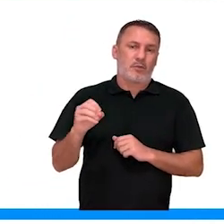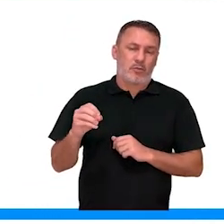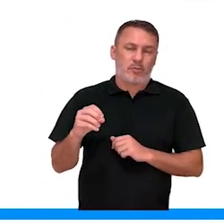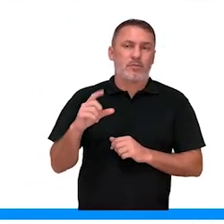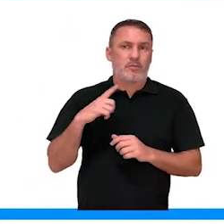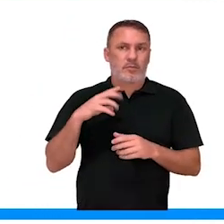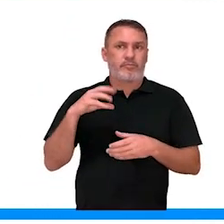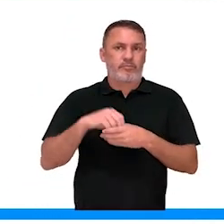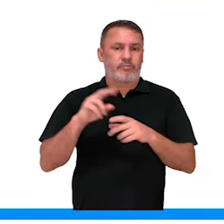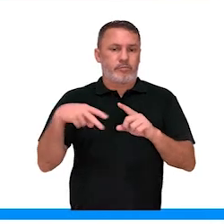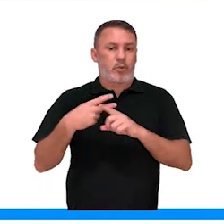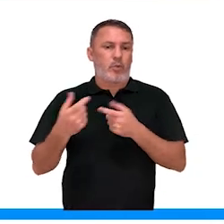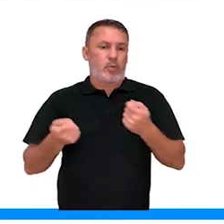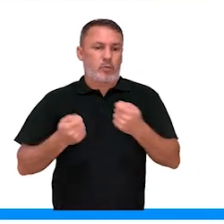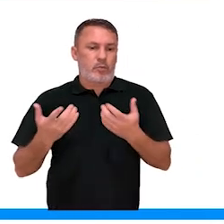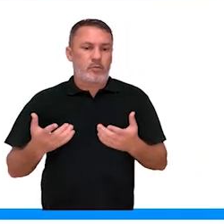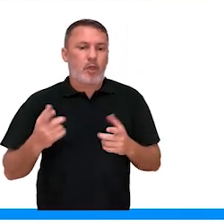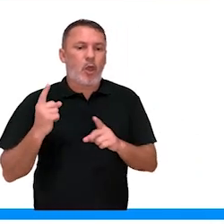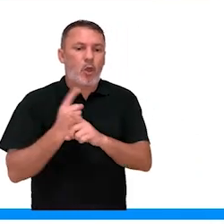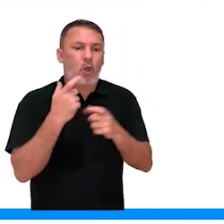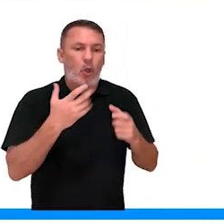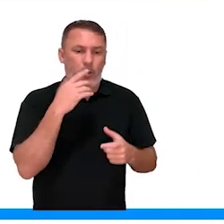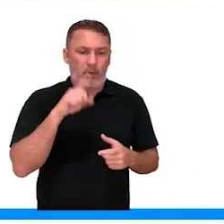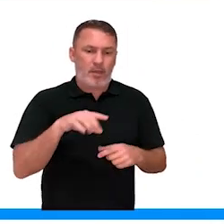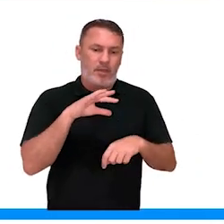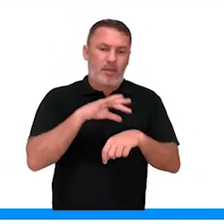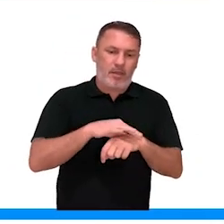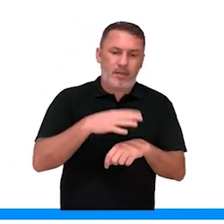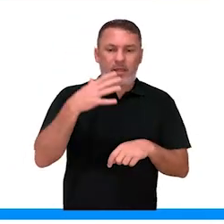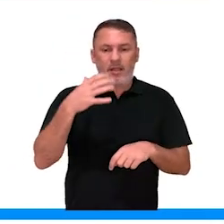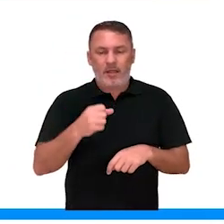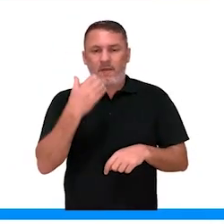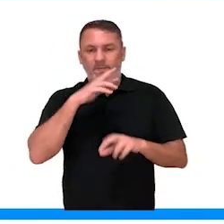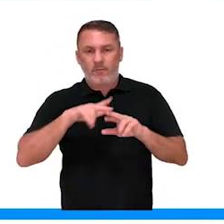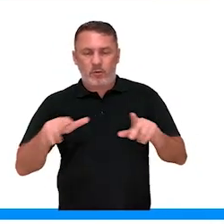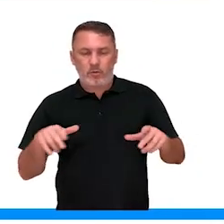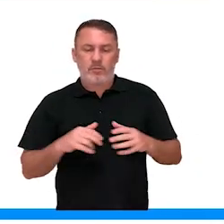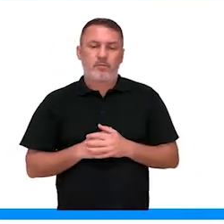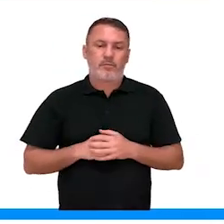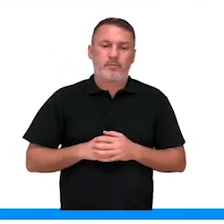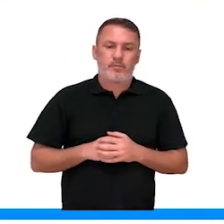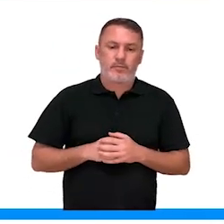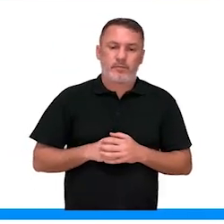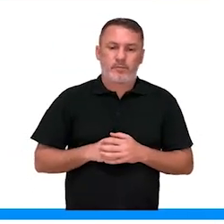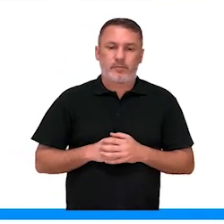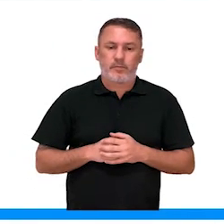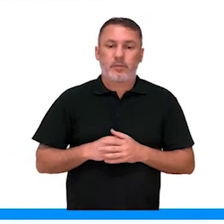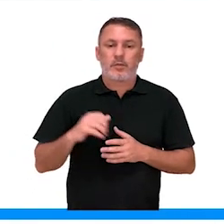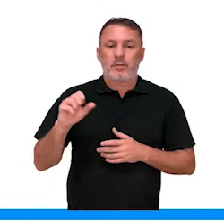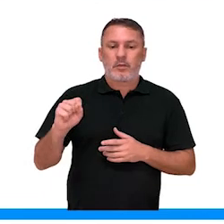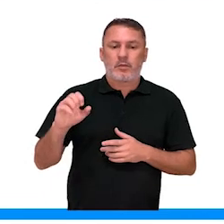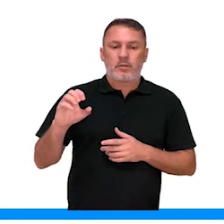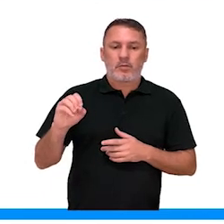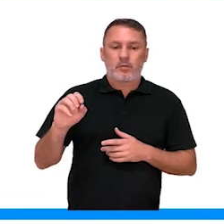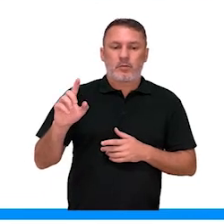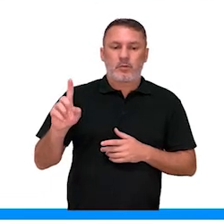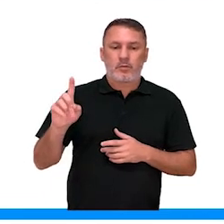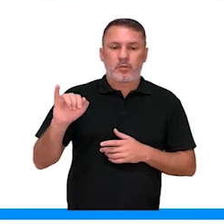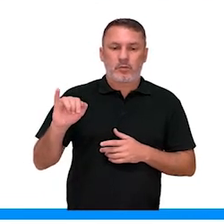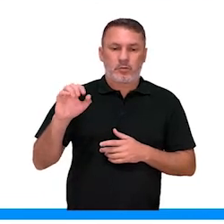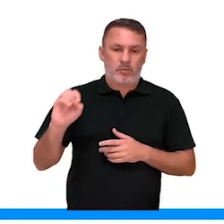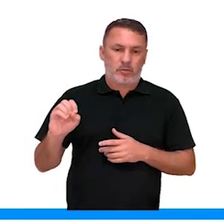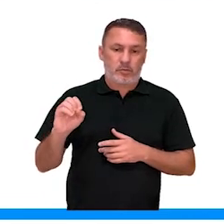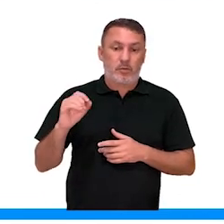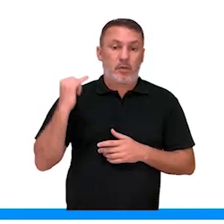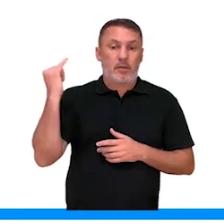regulando esses processos. Onde que a gente encontra? Carne, leite e em frutas. E